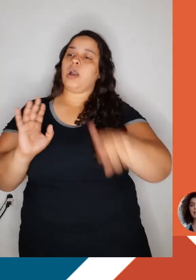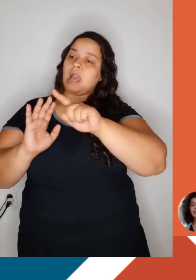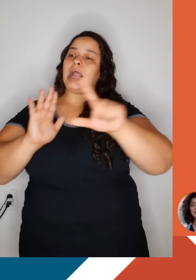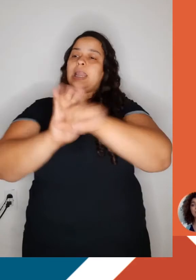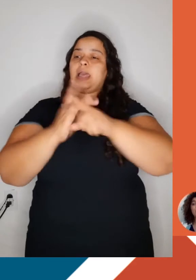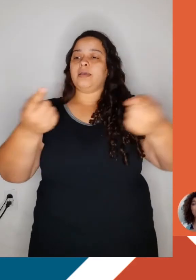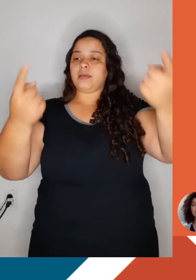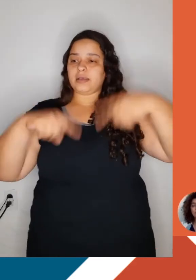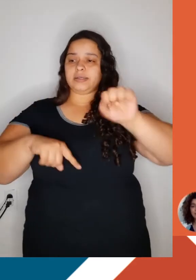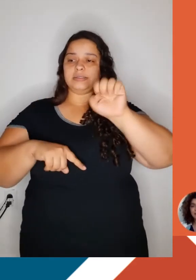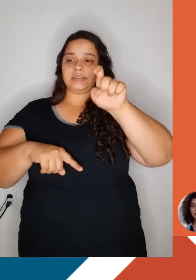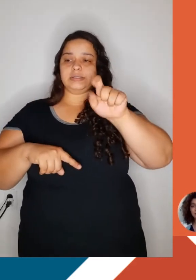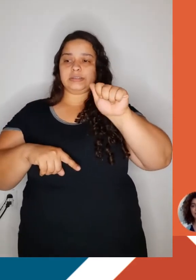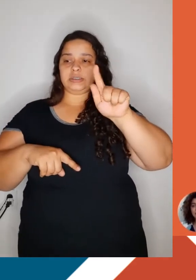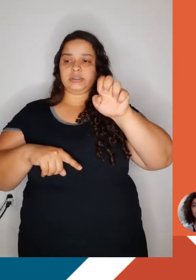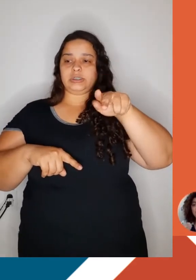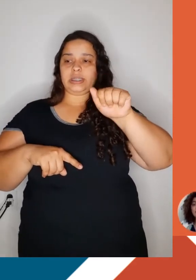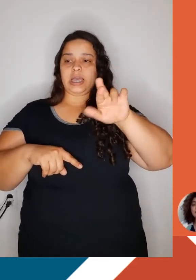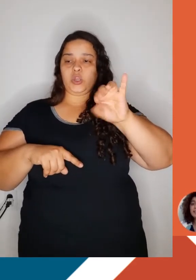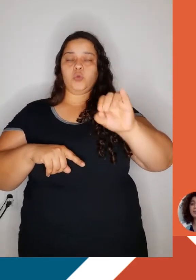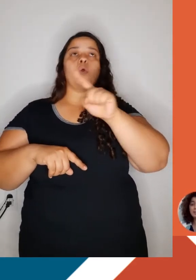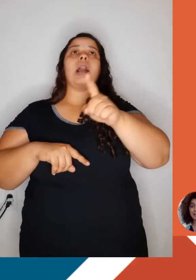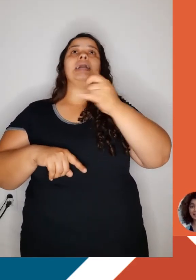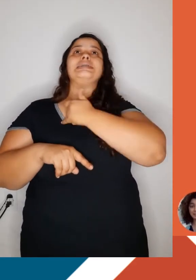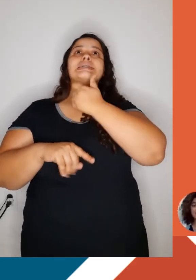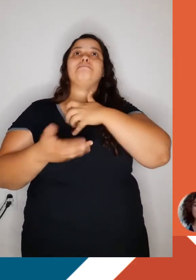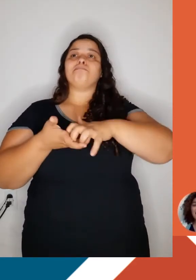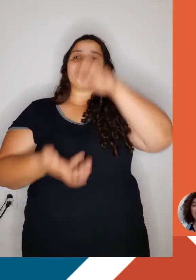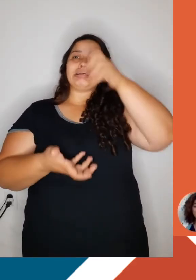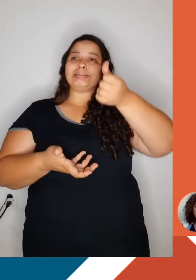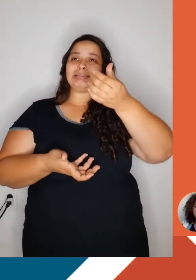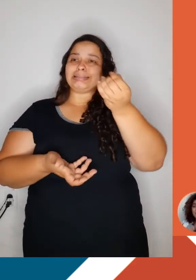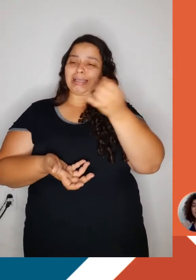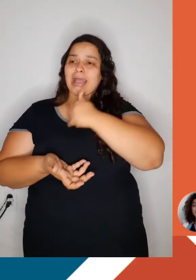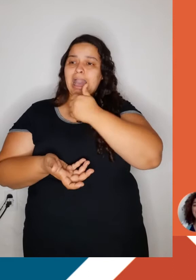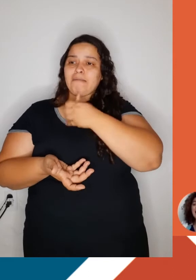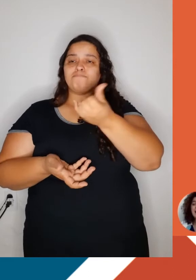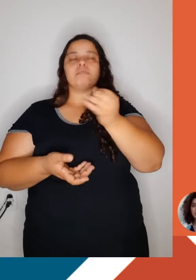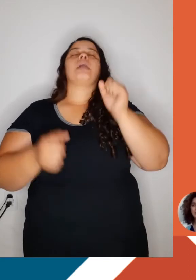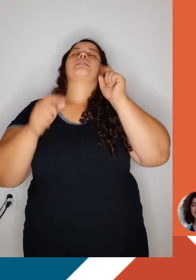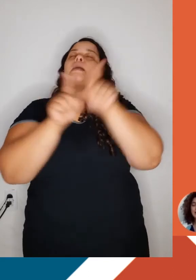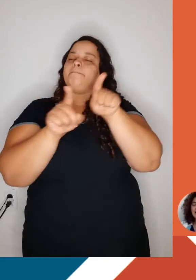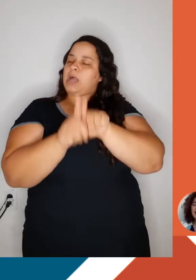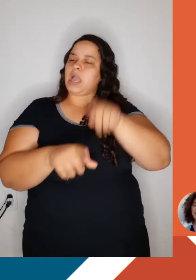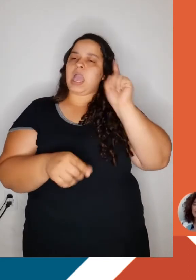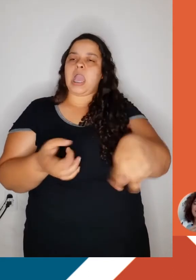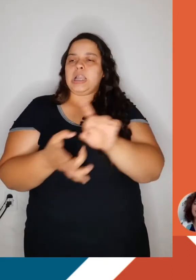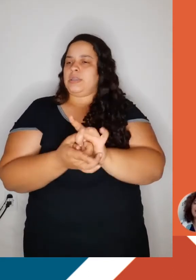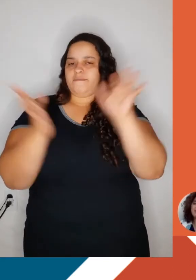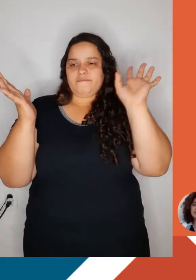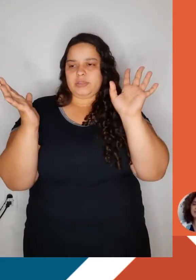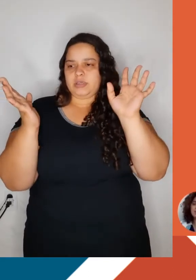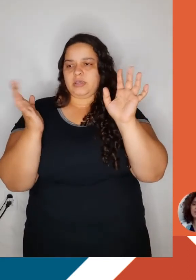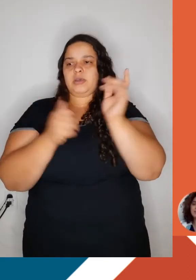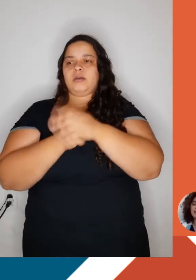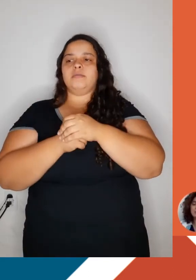sexagenários tornava livre todos os escravizados a partir dos 60 anos de idade, algo que era bem raro, considerando que a